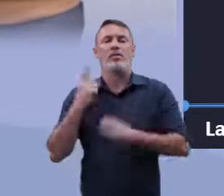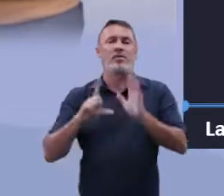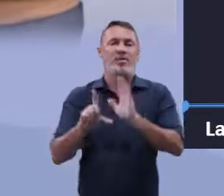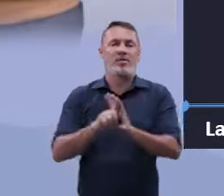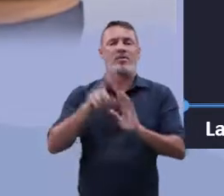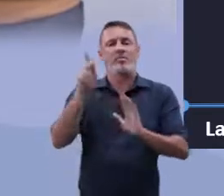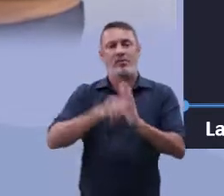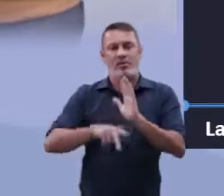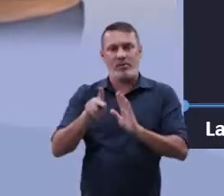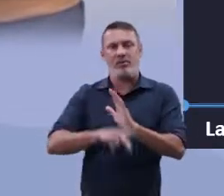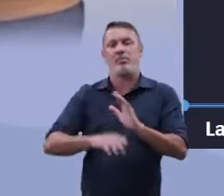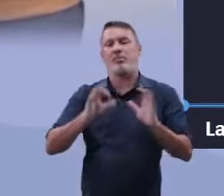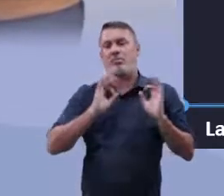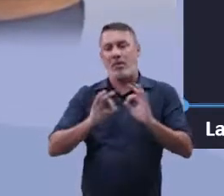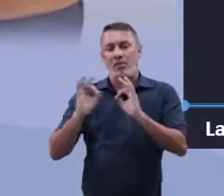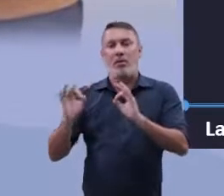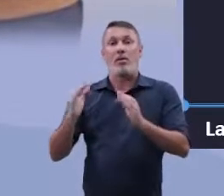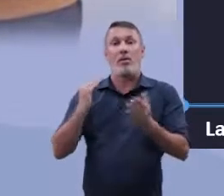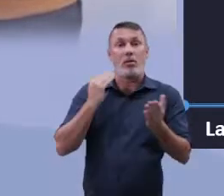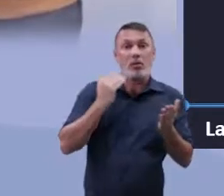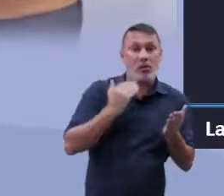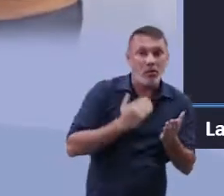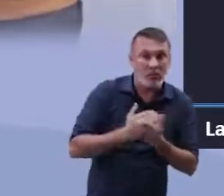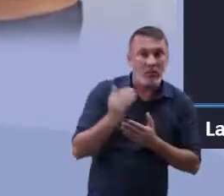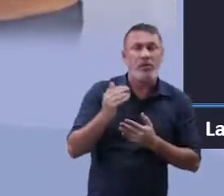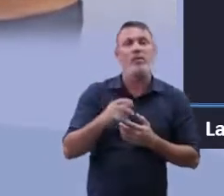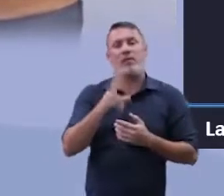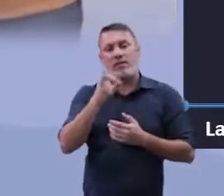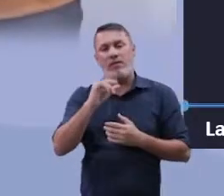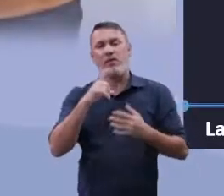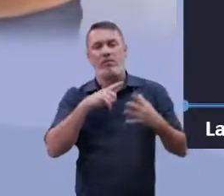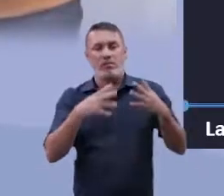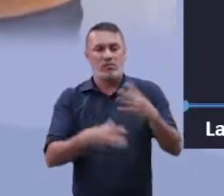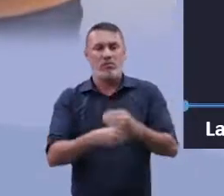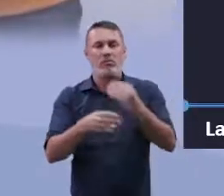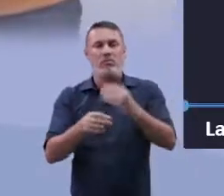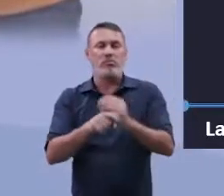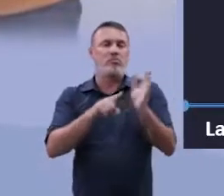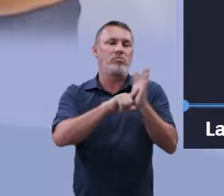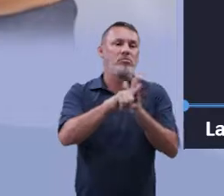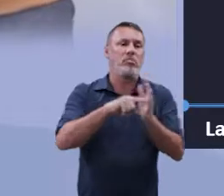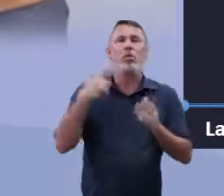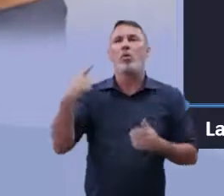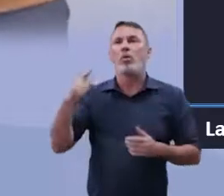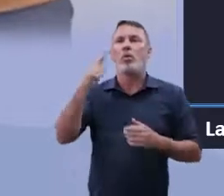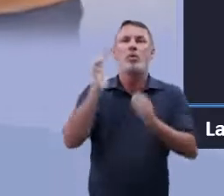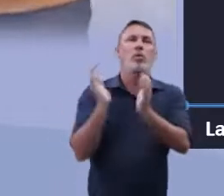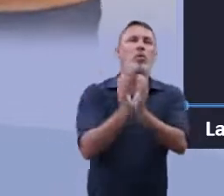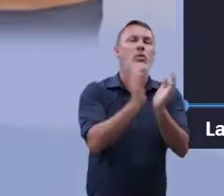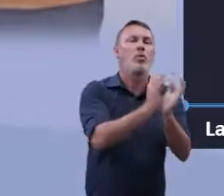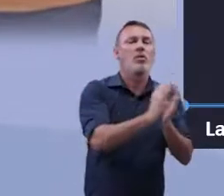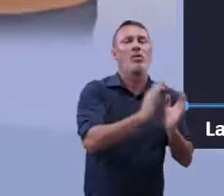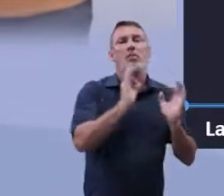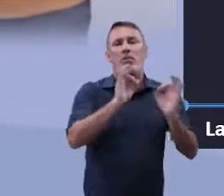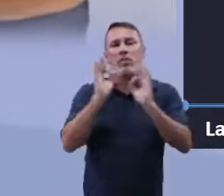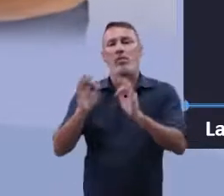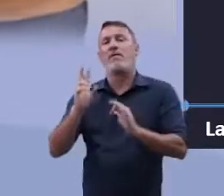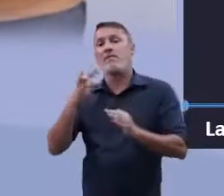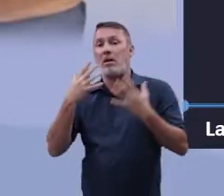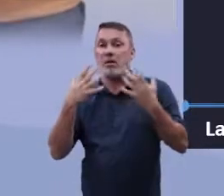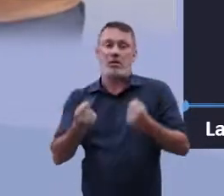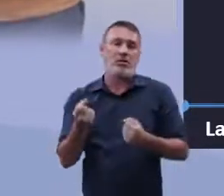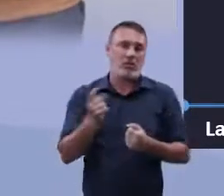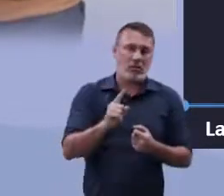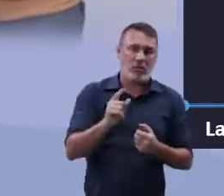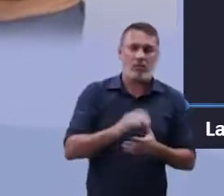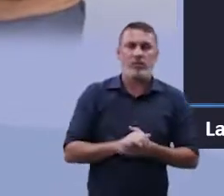eu crio um projeto de lei, a PL, e a partir daí vão ser consultados outros órgãos, vão entrar em votação